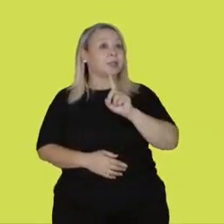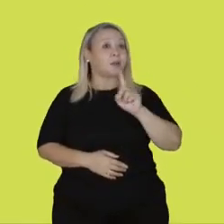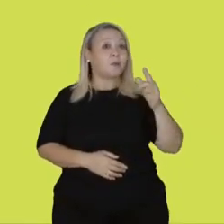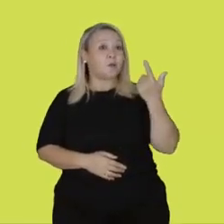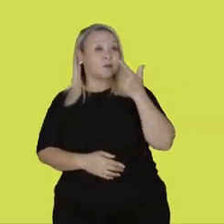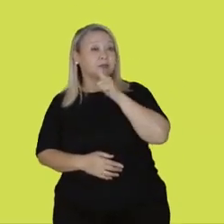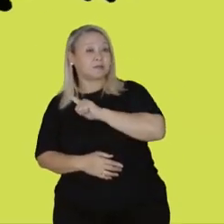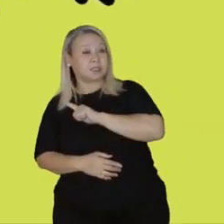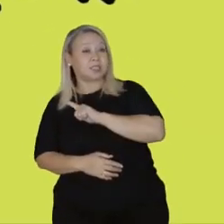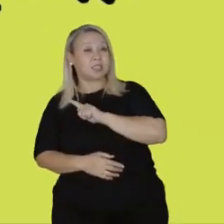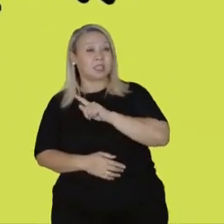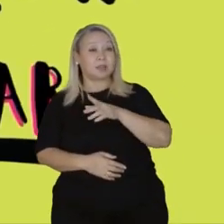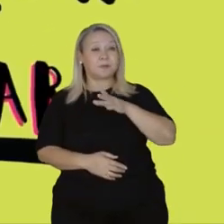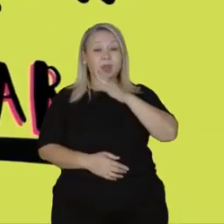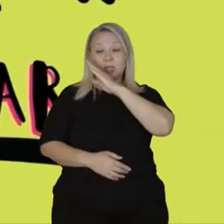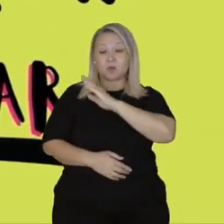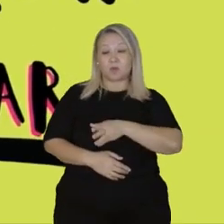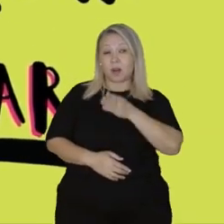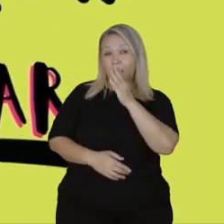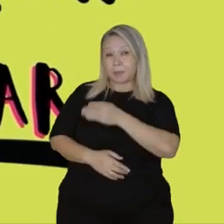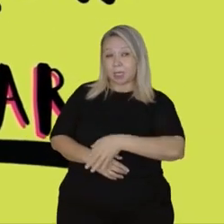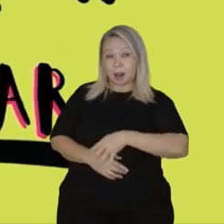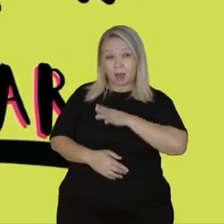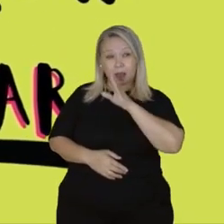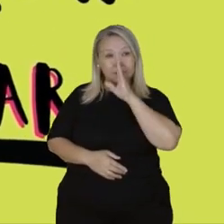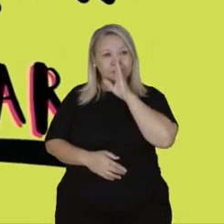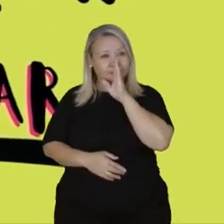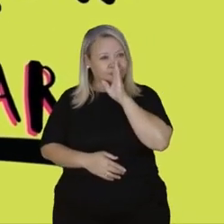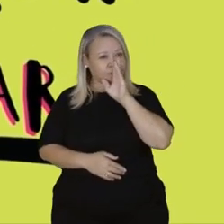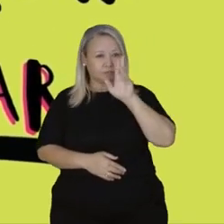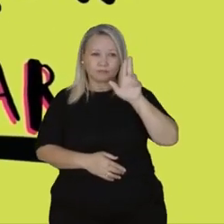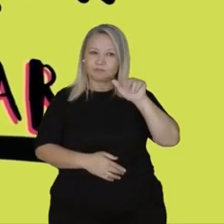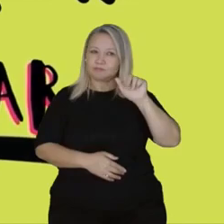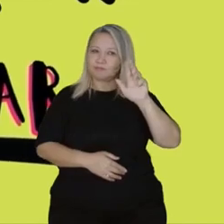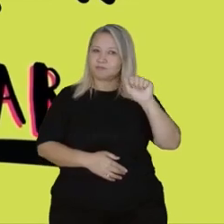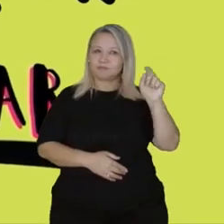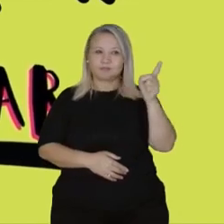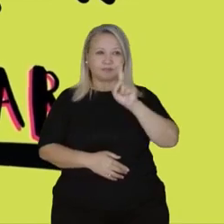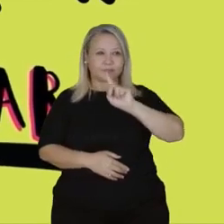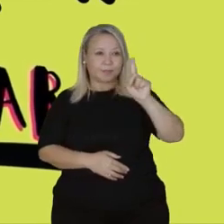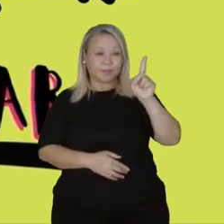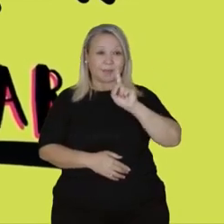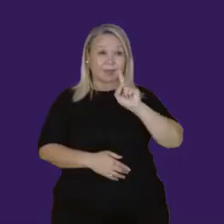Não vão mais conseguir me anular, me calar.